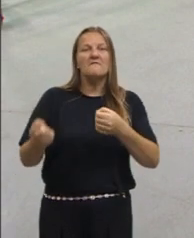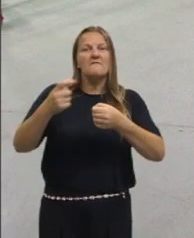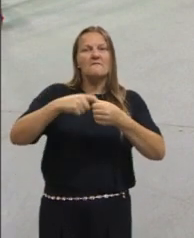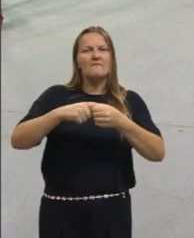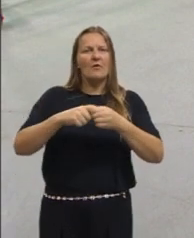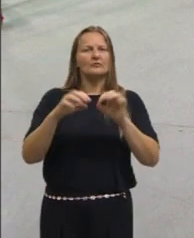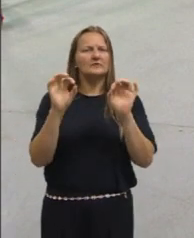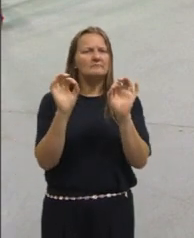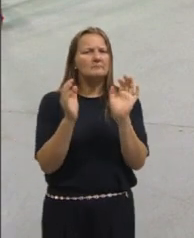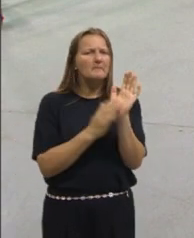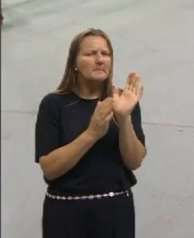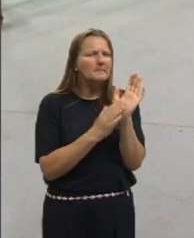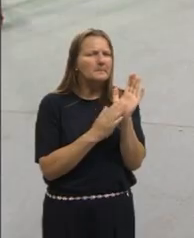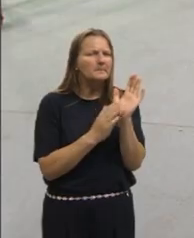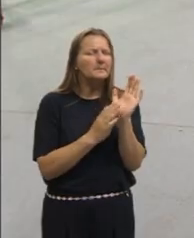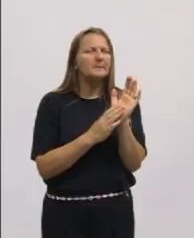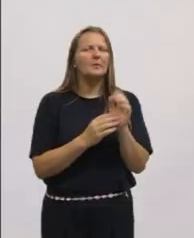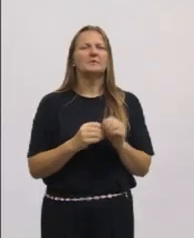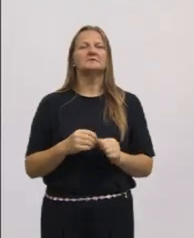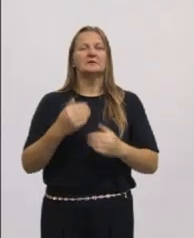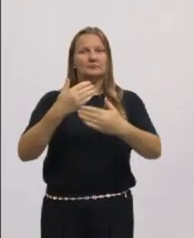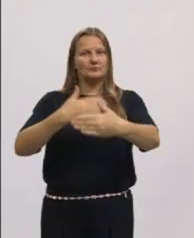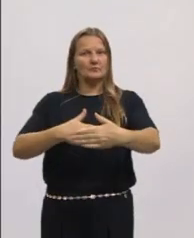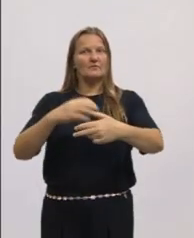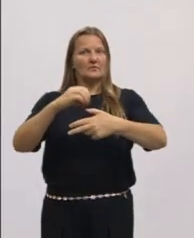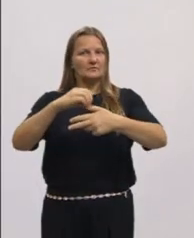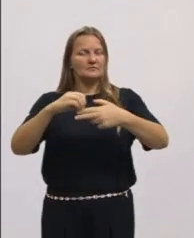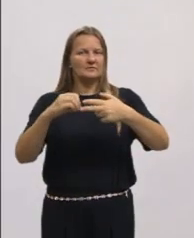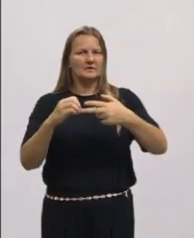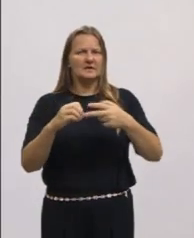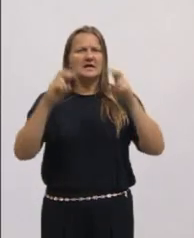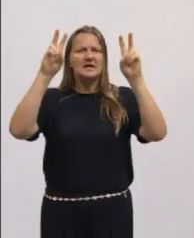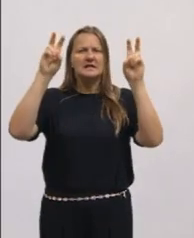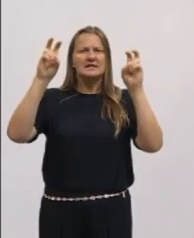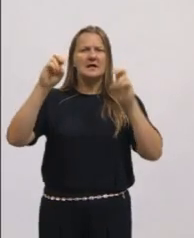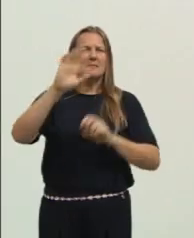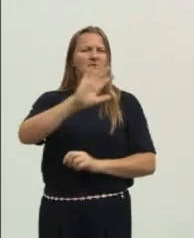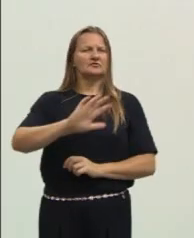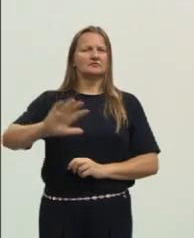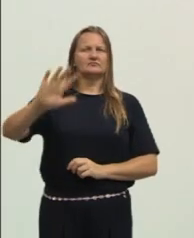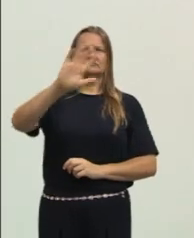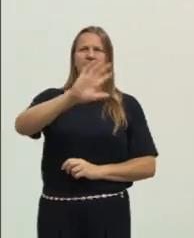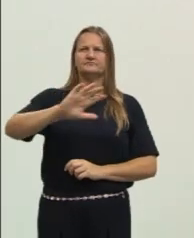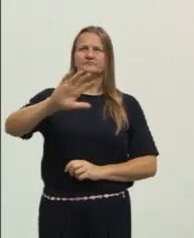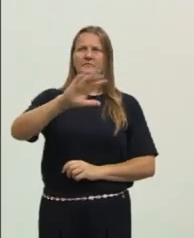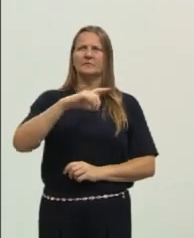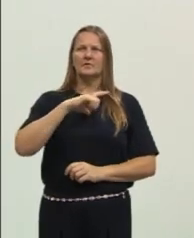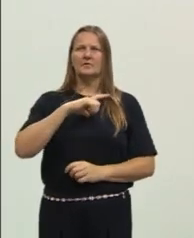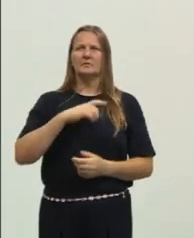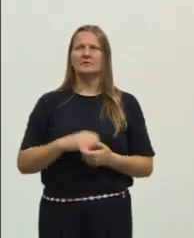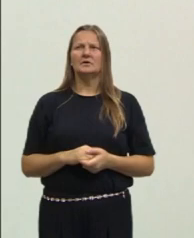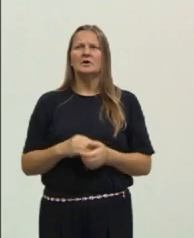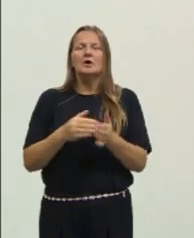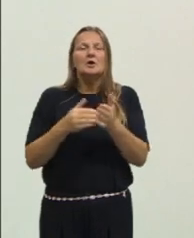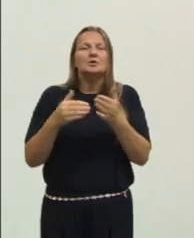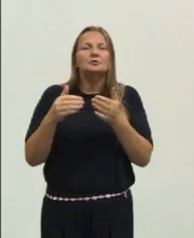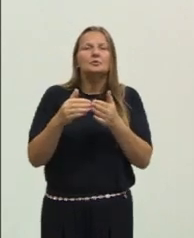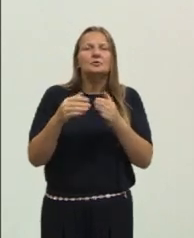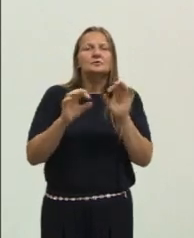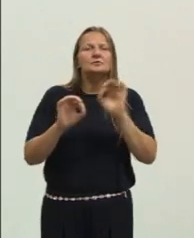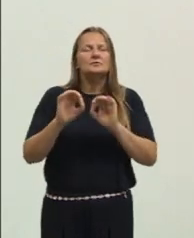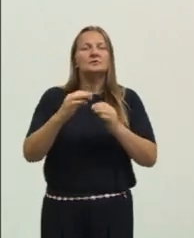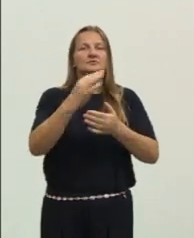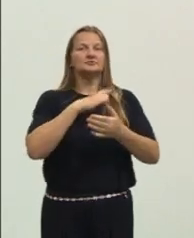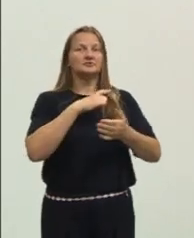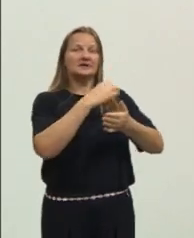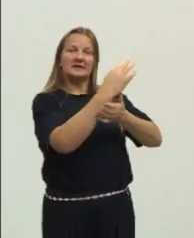moldes que foi proposto a prova do ENEM com temas abrangentes todas as questões traziam um